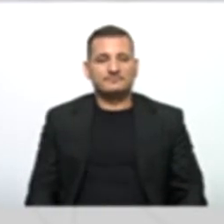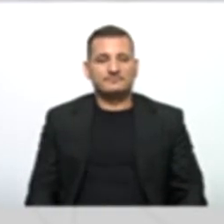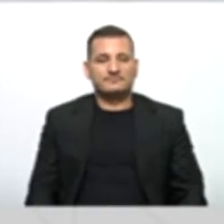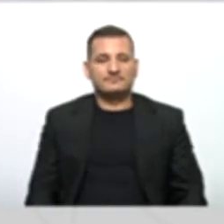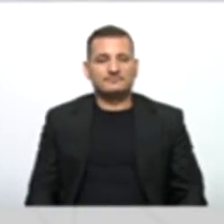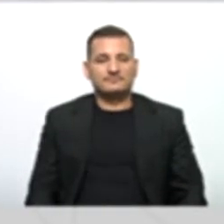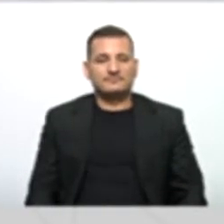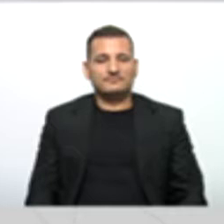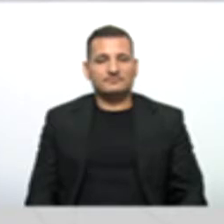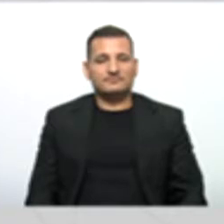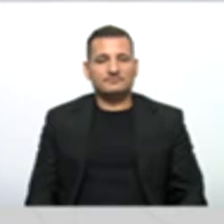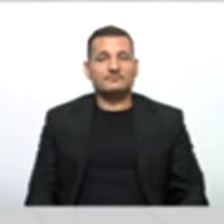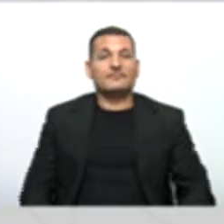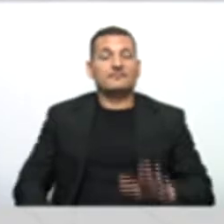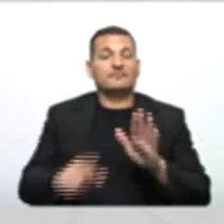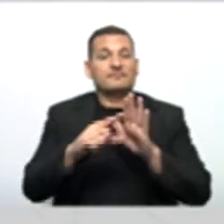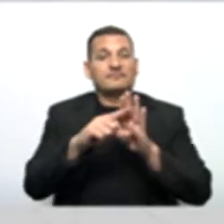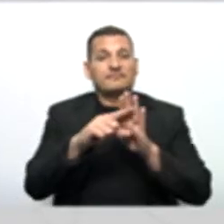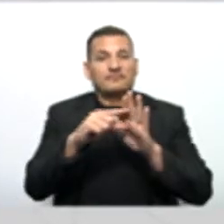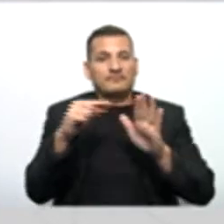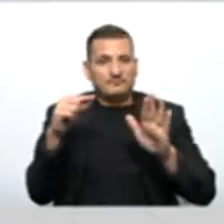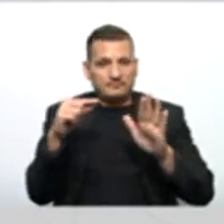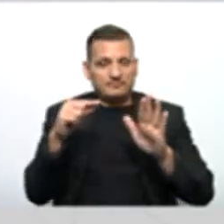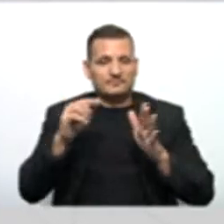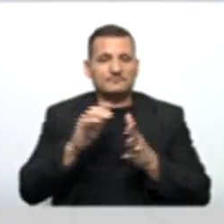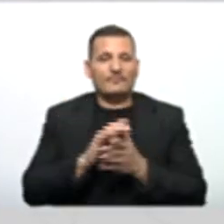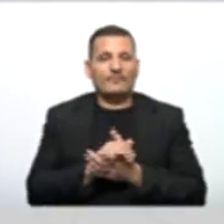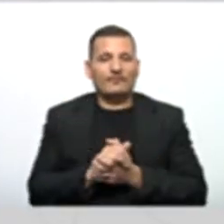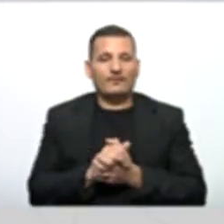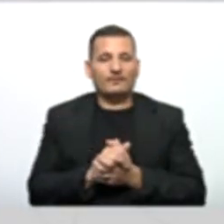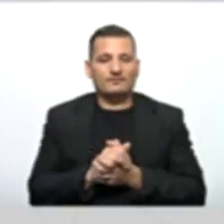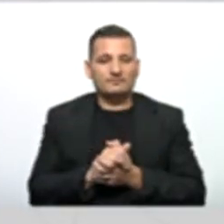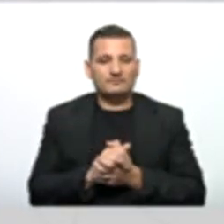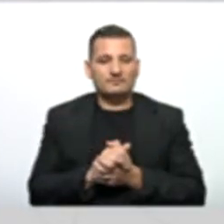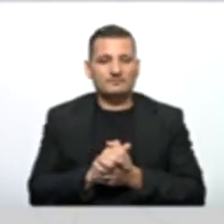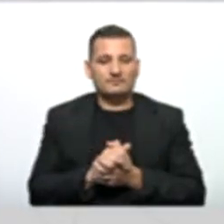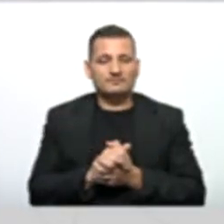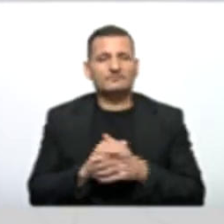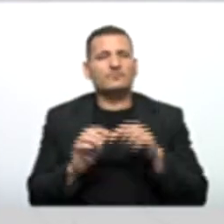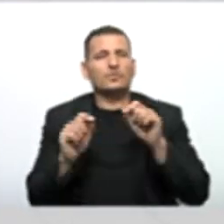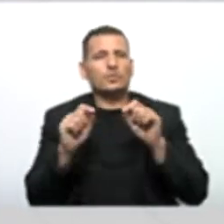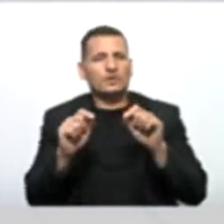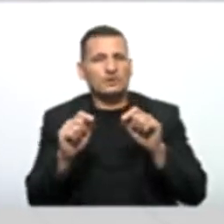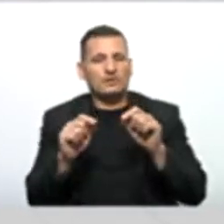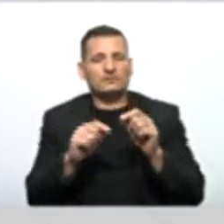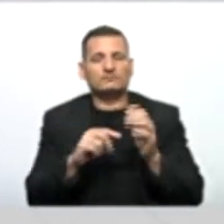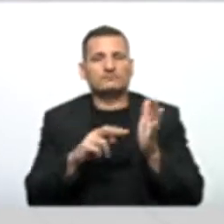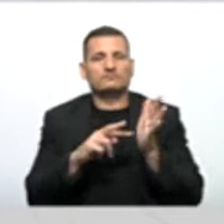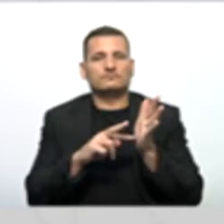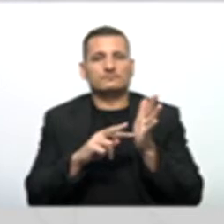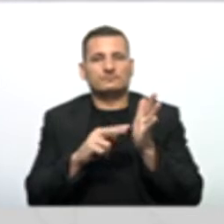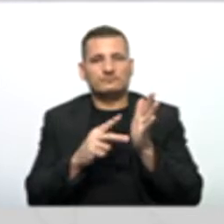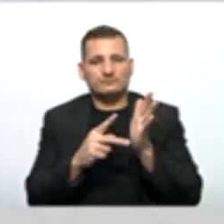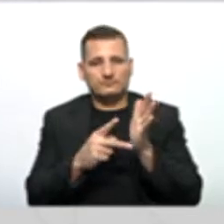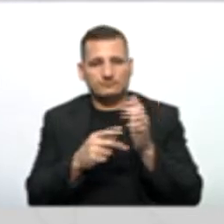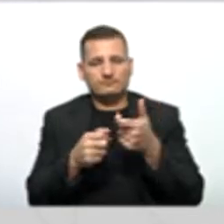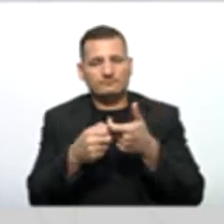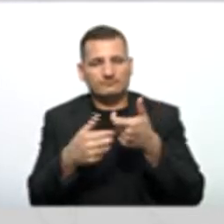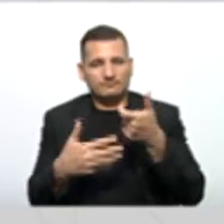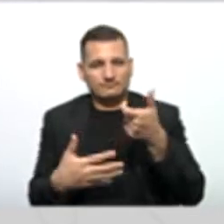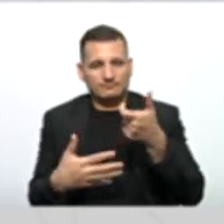Olha só, gente, a gente vai ver ao longo da nossa disciplina aqui, dos nossos encontros, o que é definição,